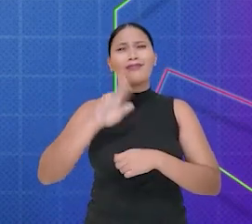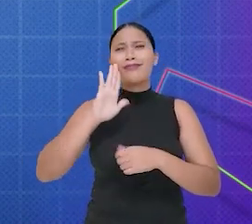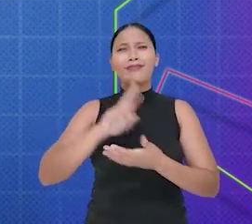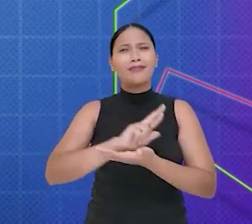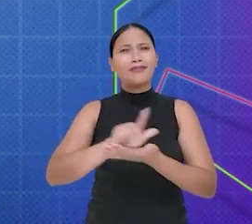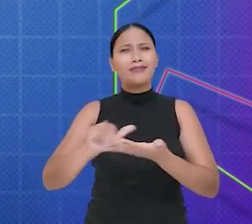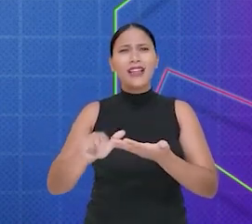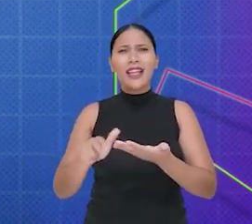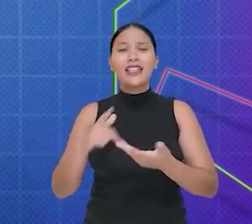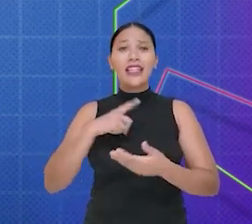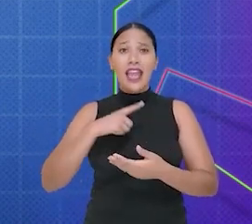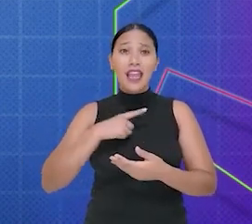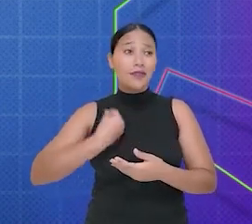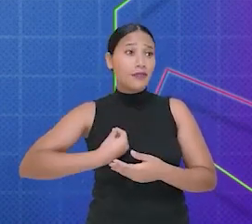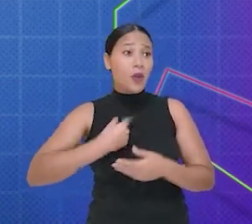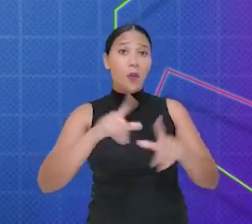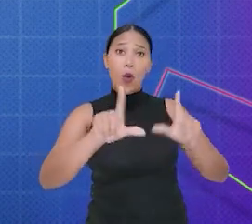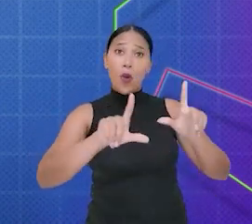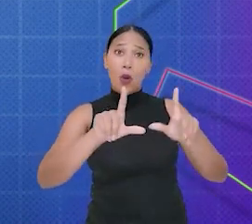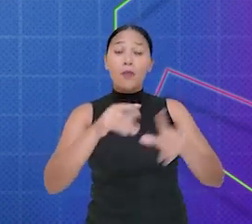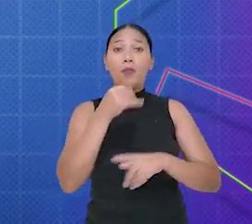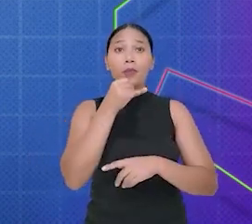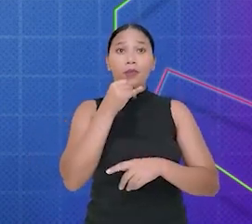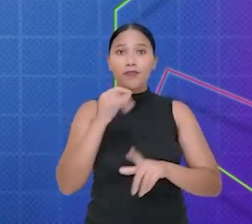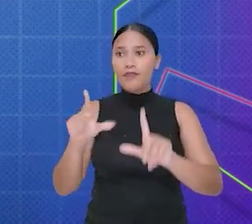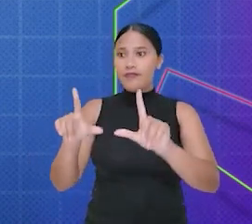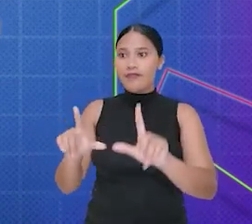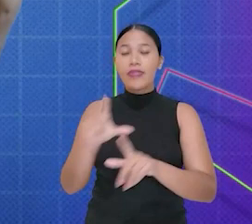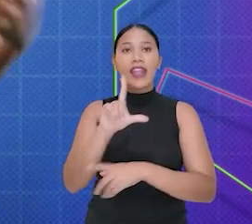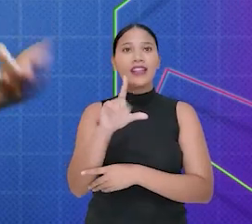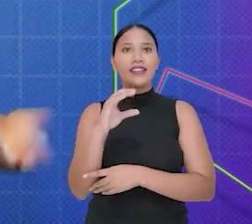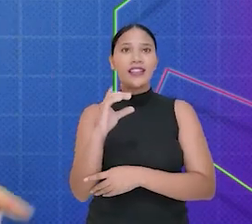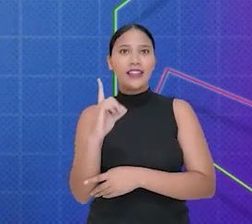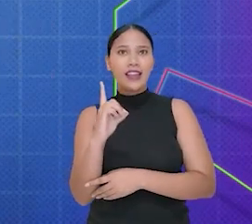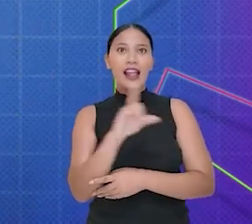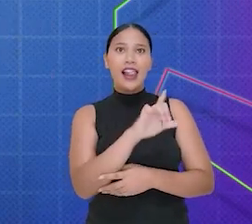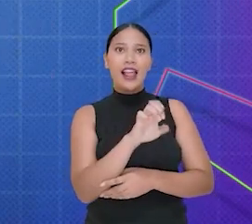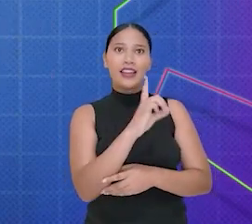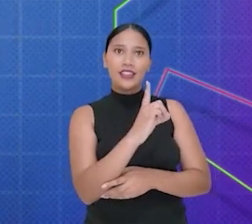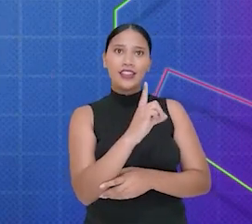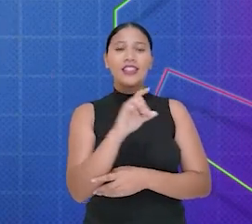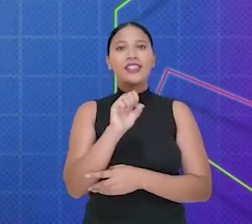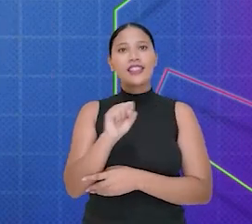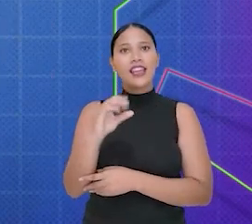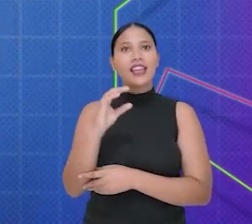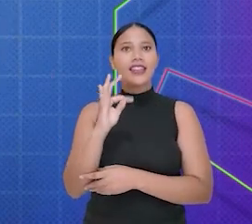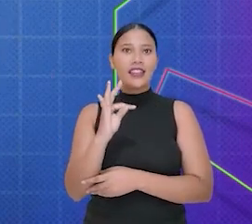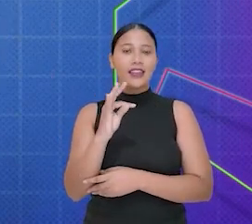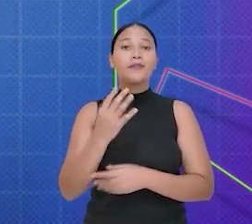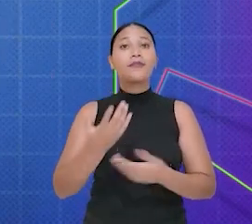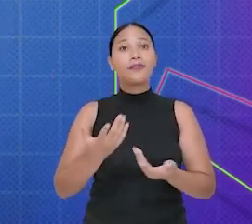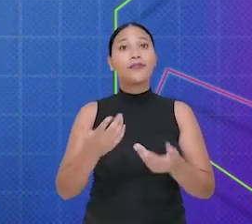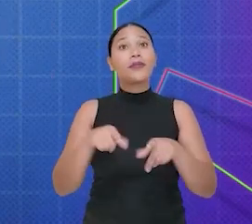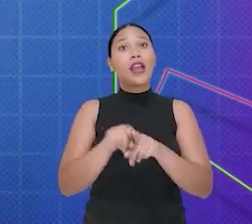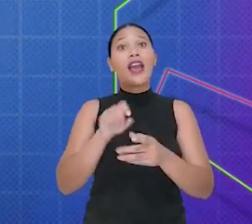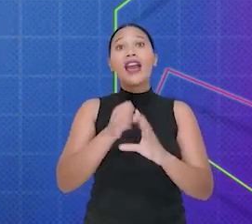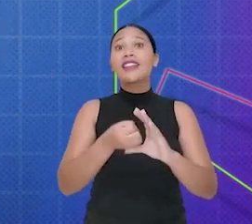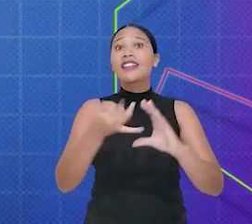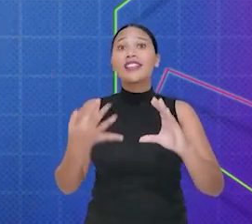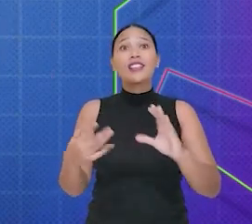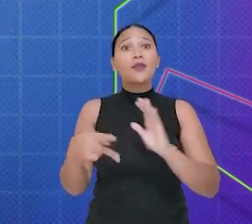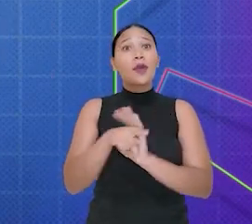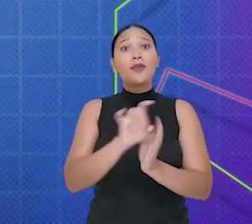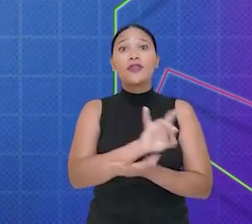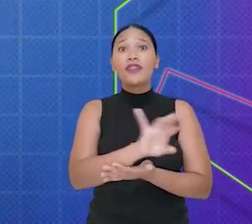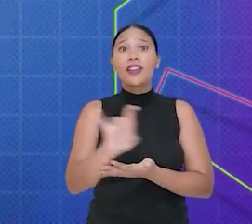e muito mais. Existem diferentes tipos de monitores, como monitores LCD, OLED e CRT. E cada um deles